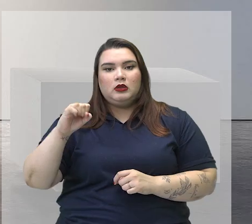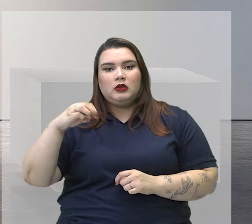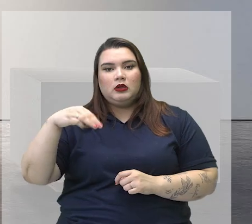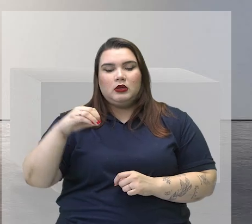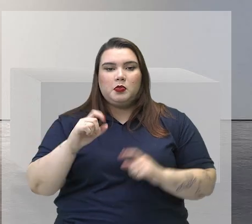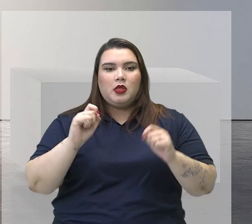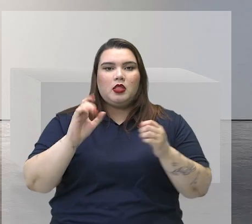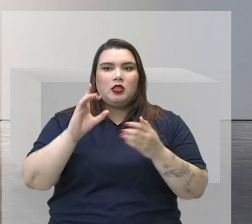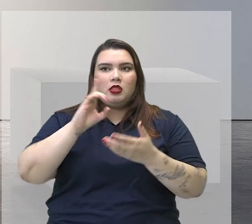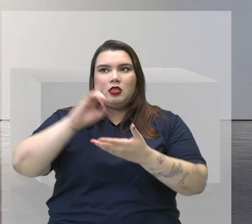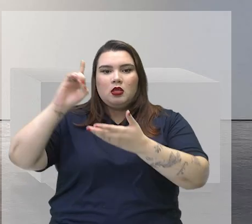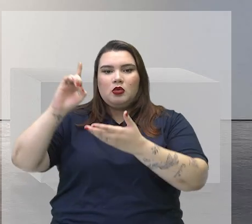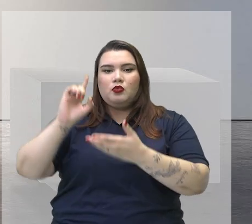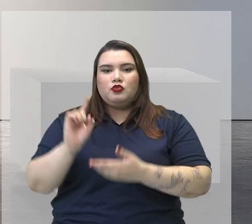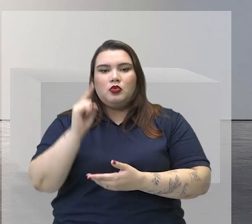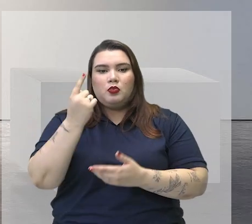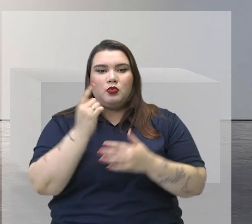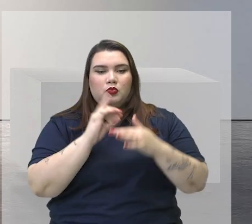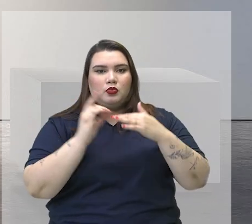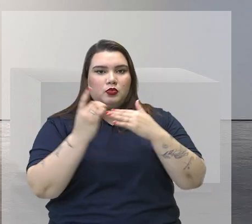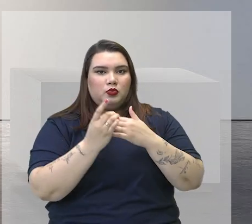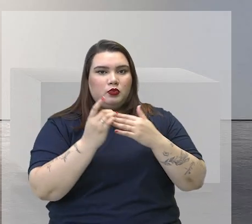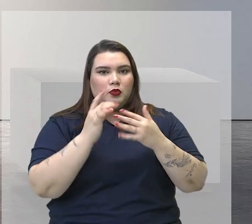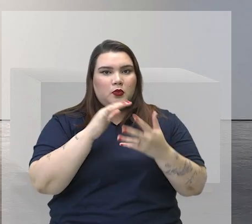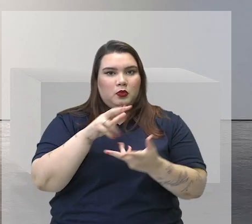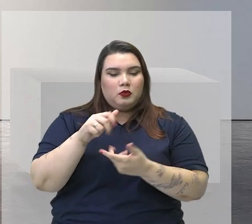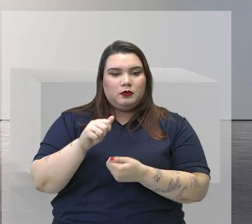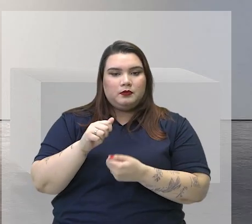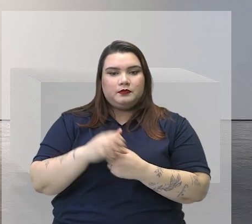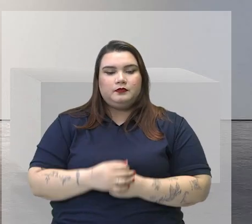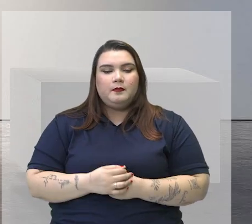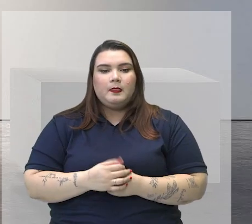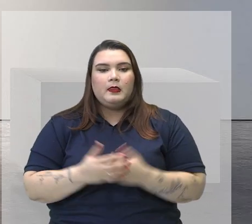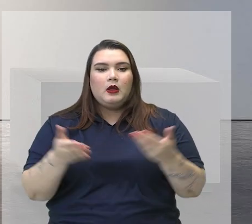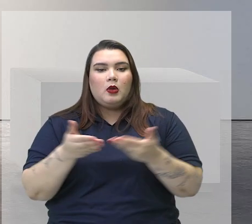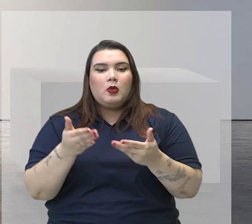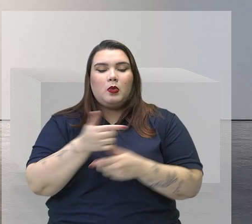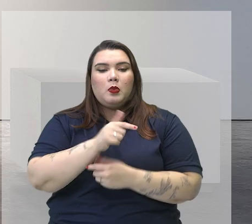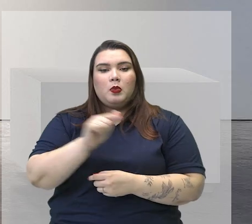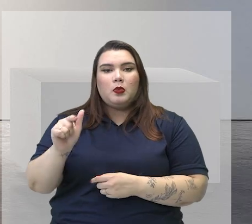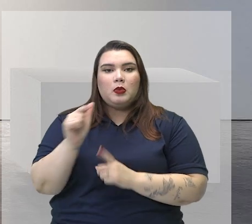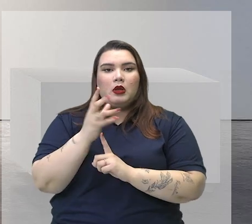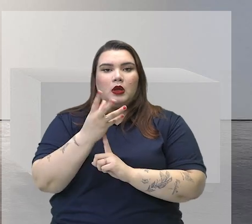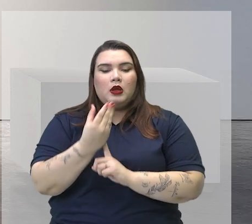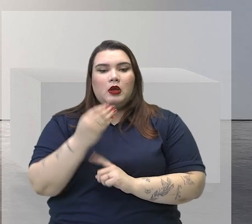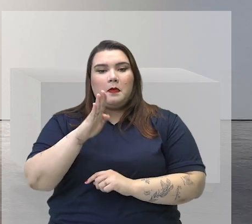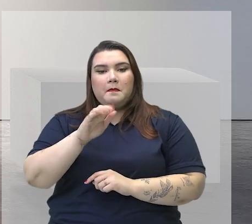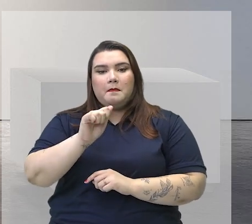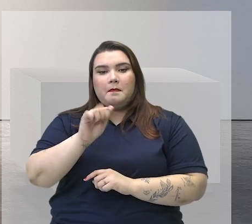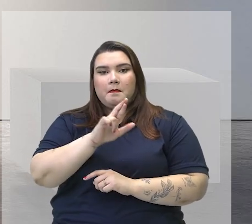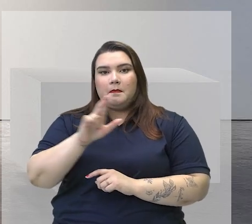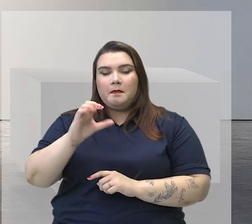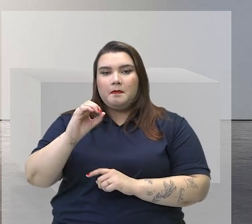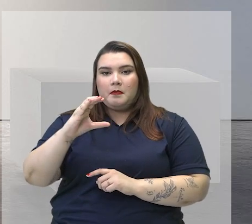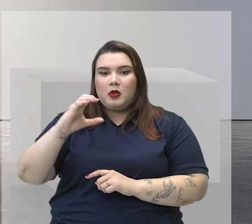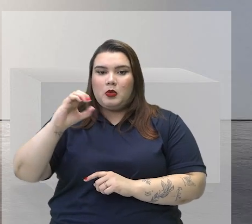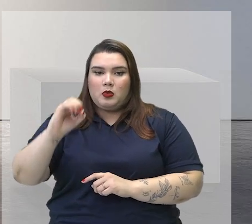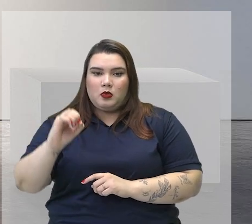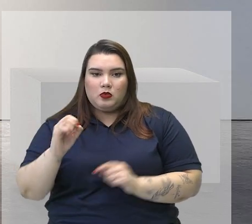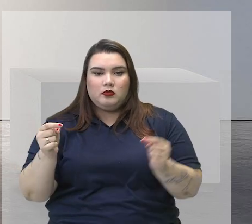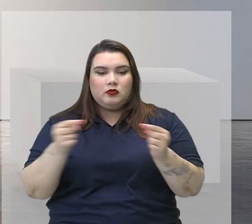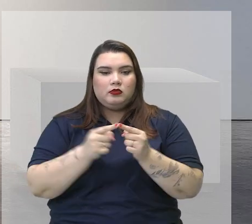vamos agora ao Barroco, que é profundamente ligado ao contexto histórico e religioso da